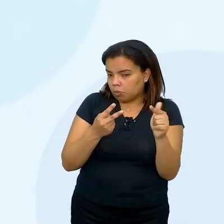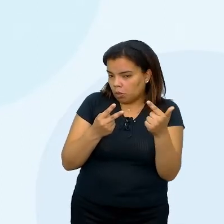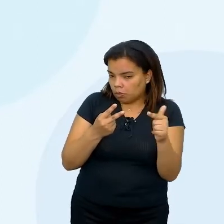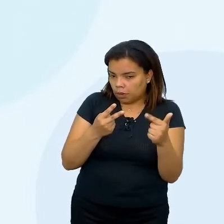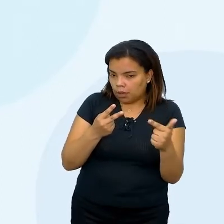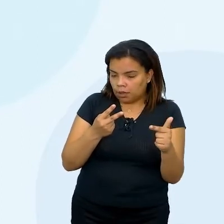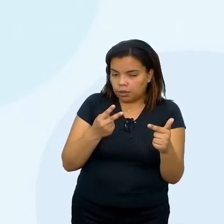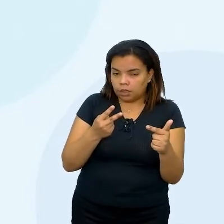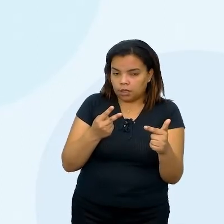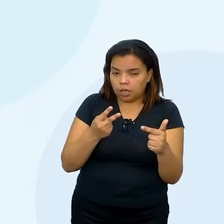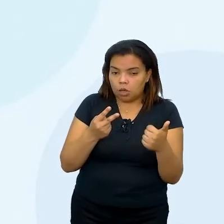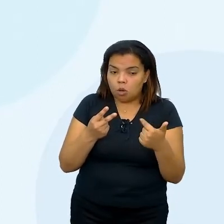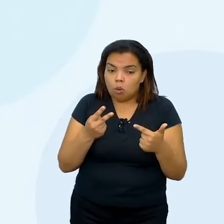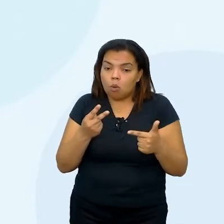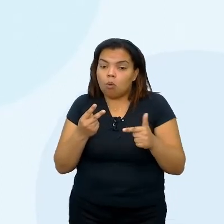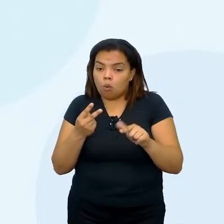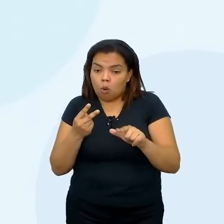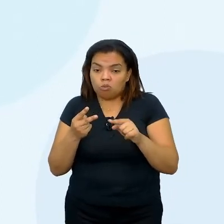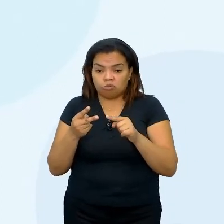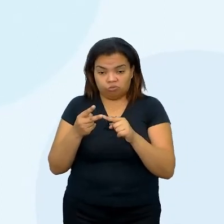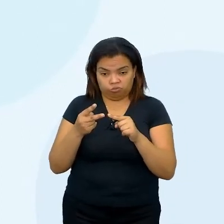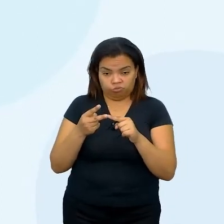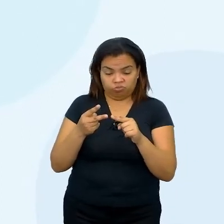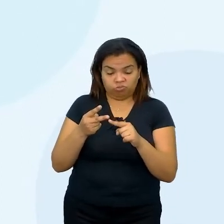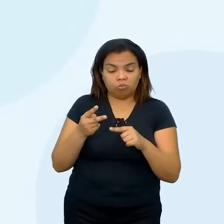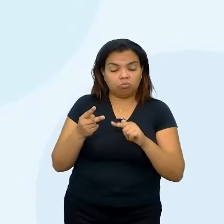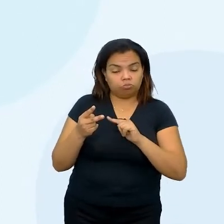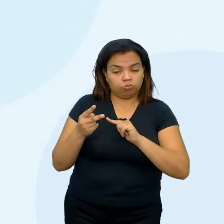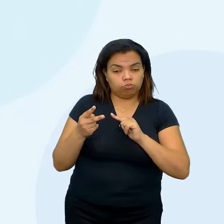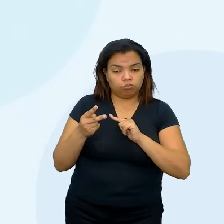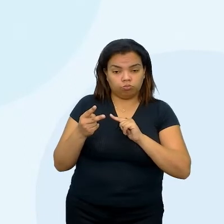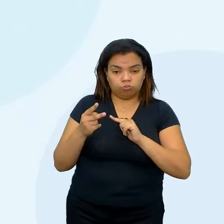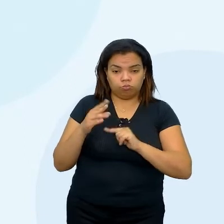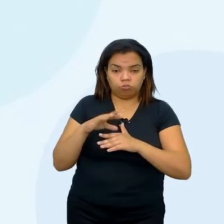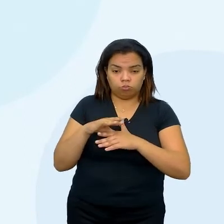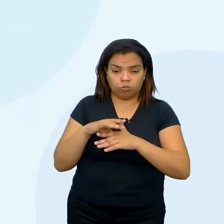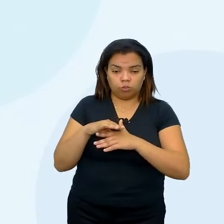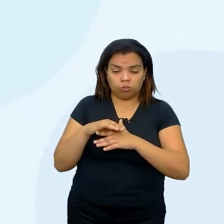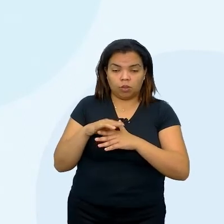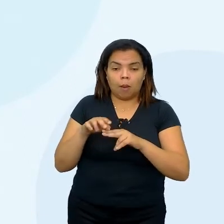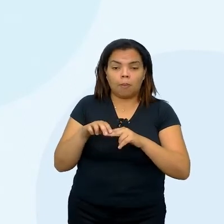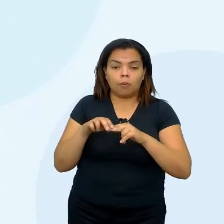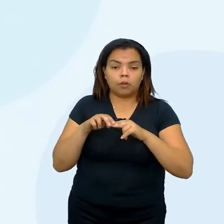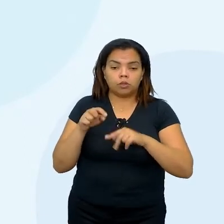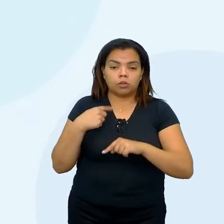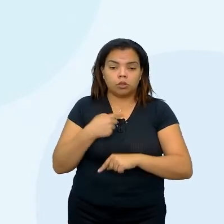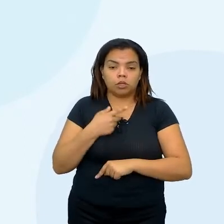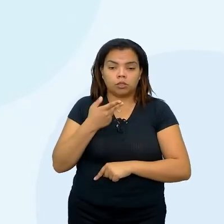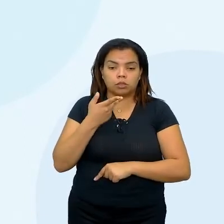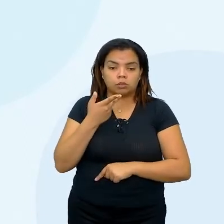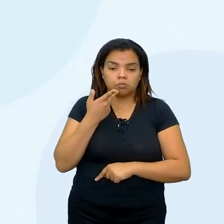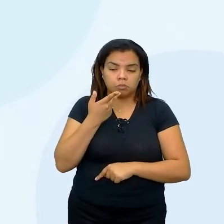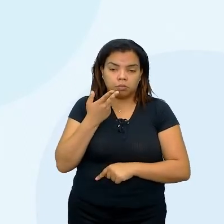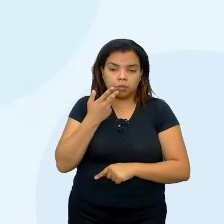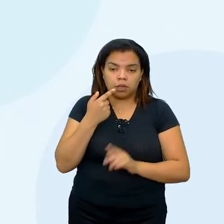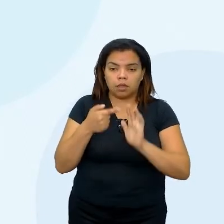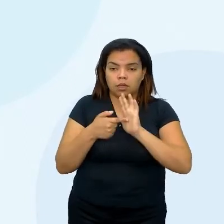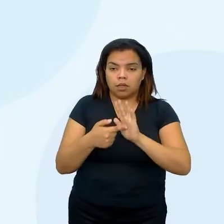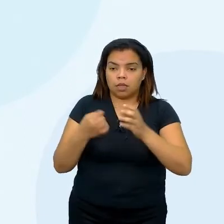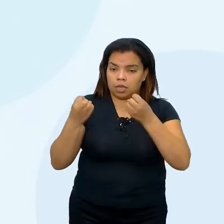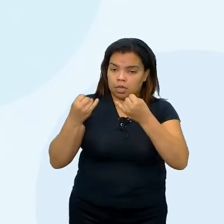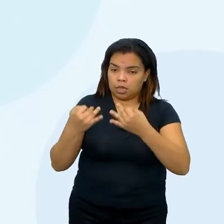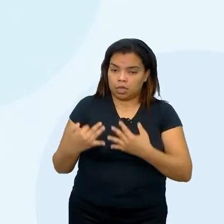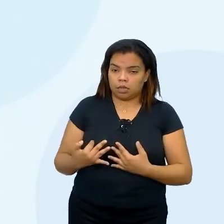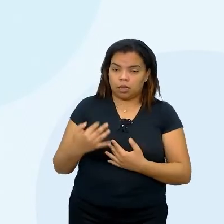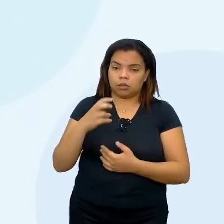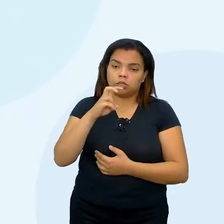enquanto que um outro homem é afetado. Por isso que a gente fala dessa questão aqui, olha, dos 50%